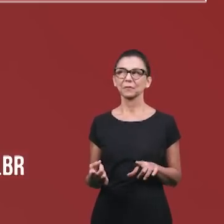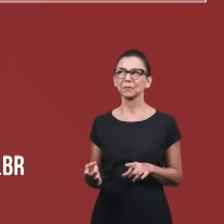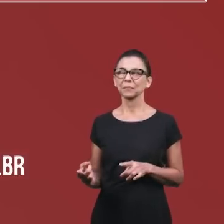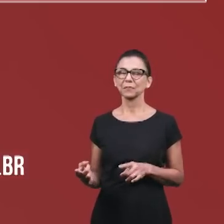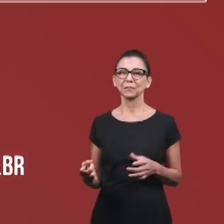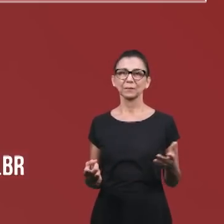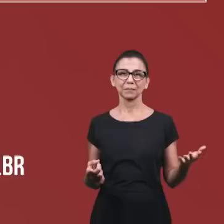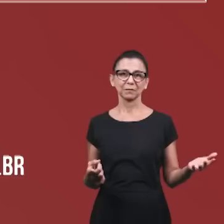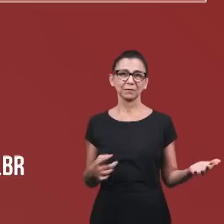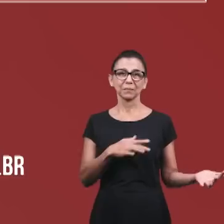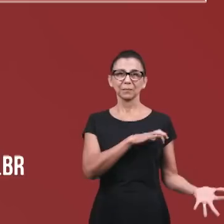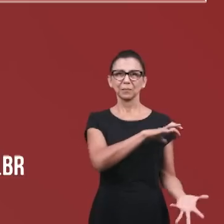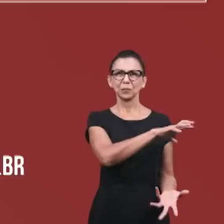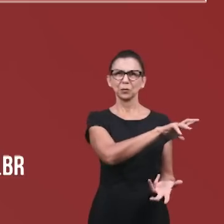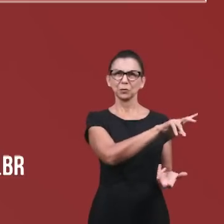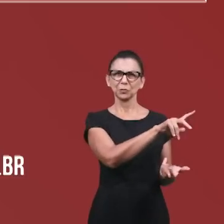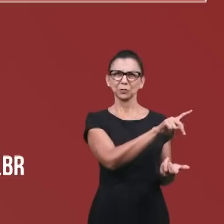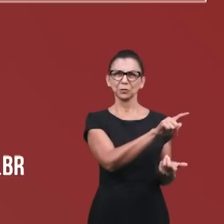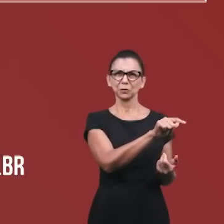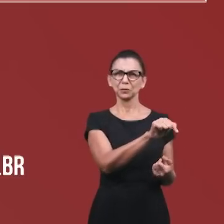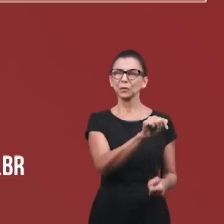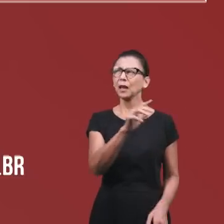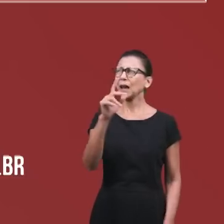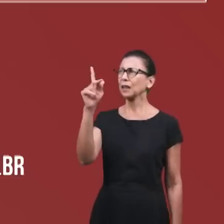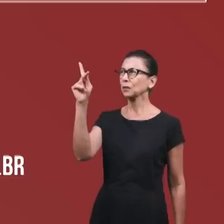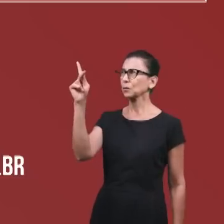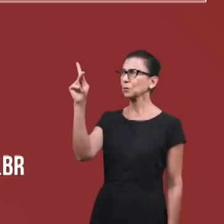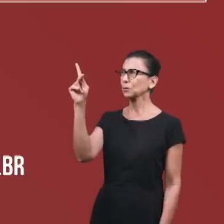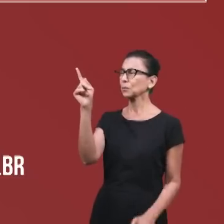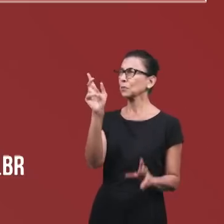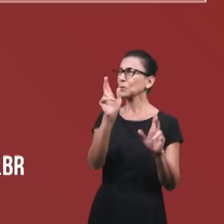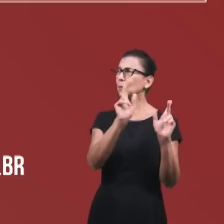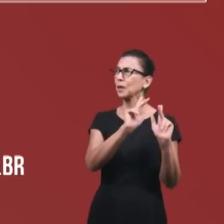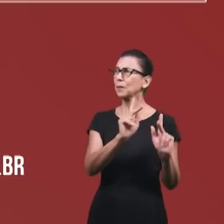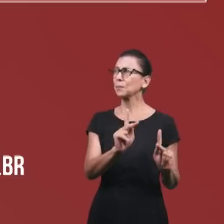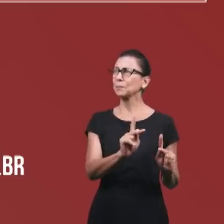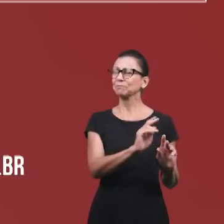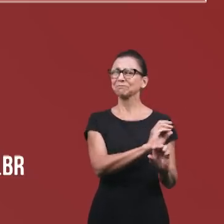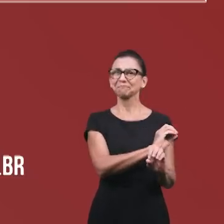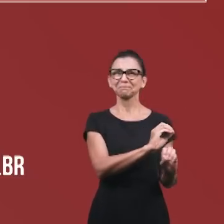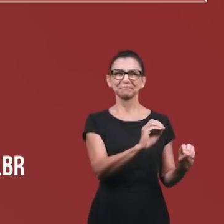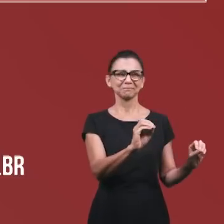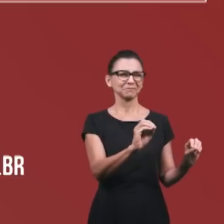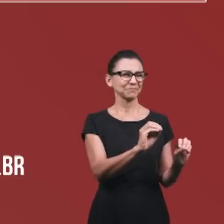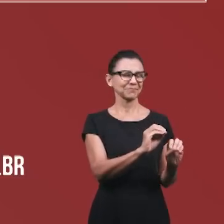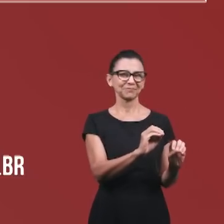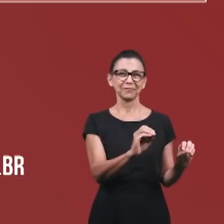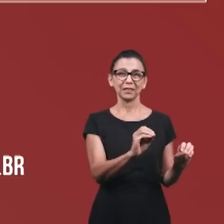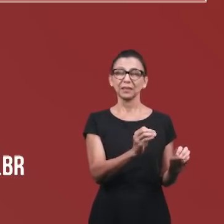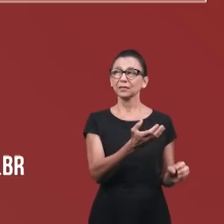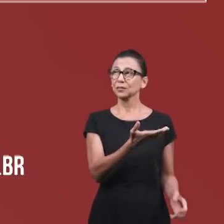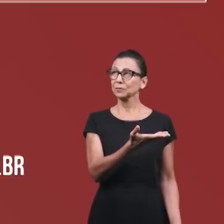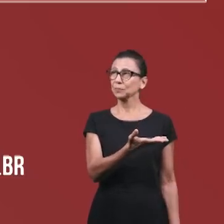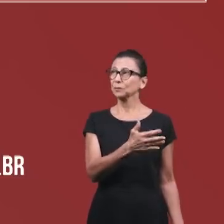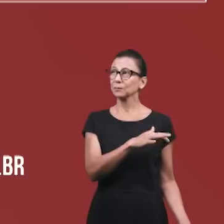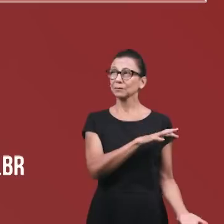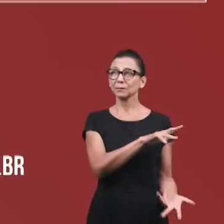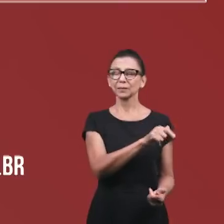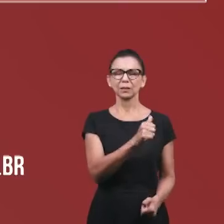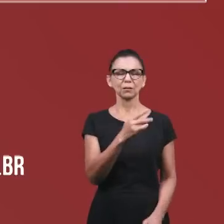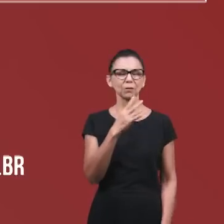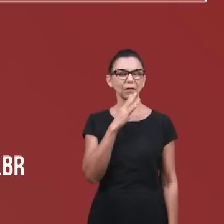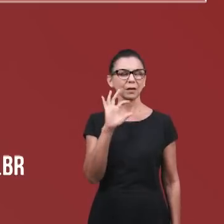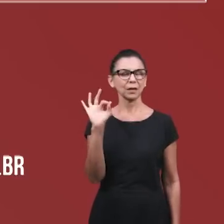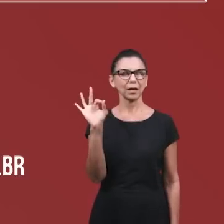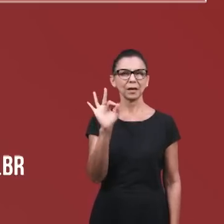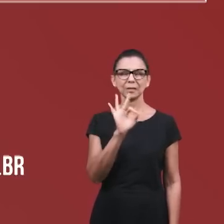Este mundo não tem a sua paz. Este mundo